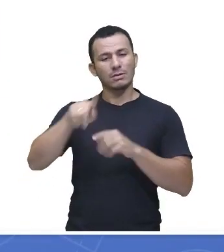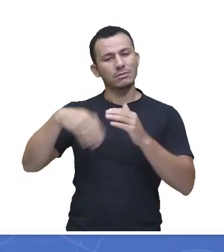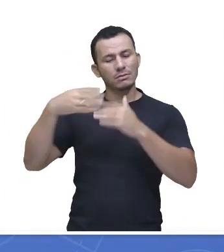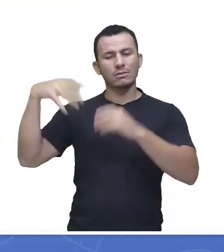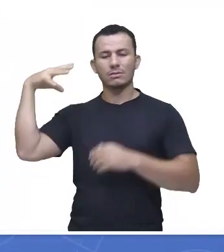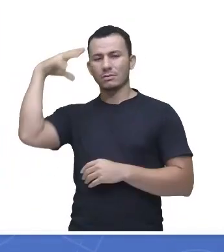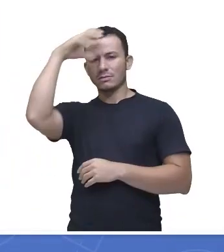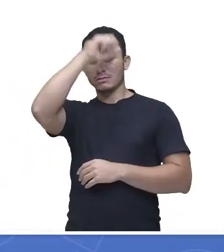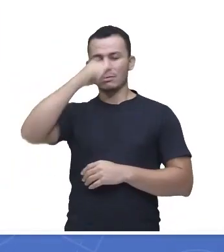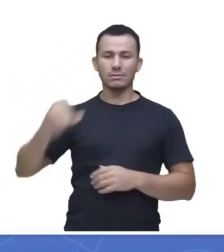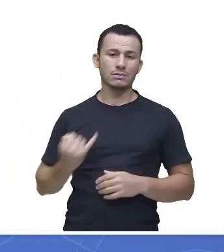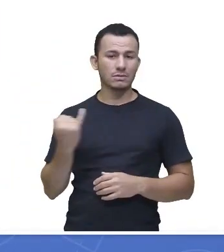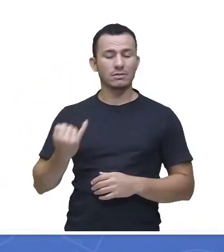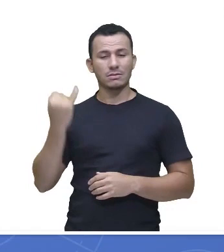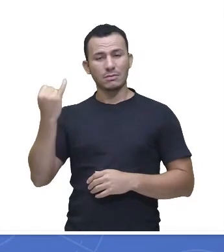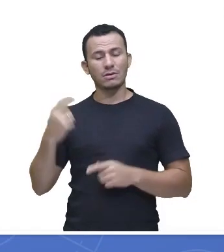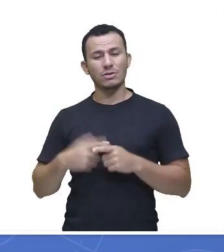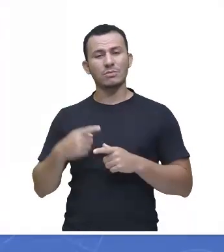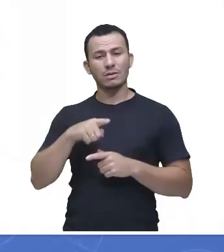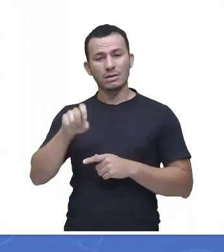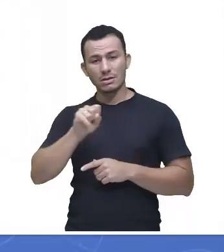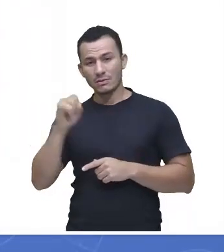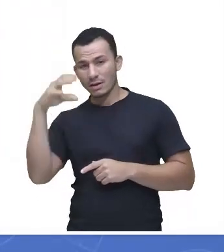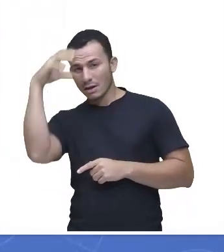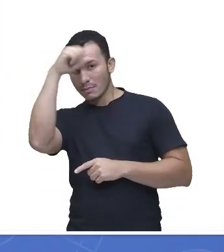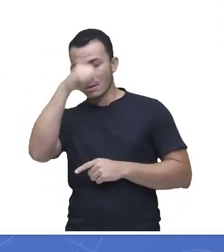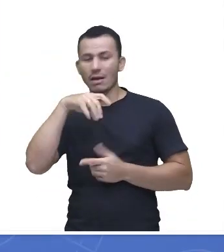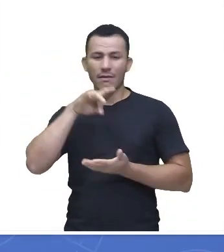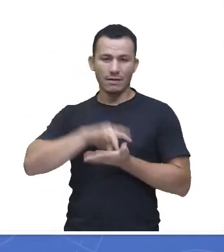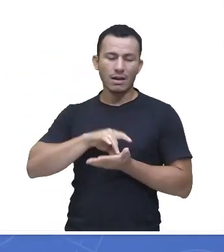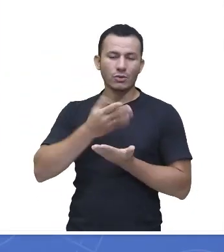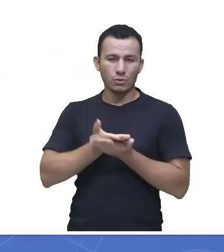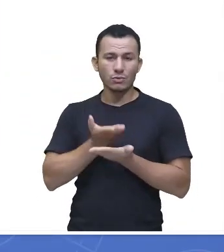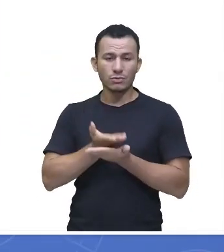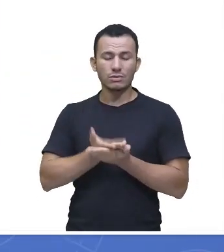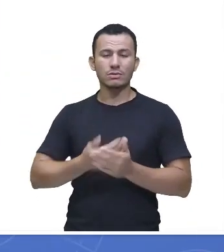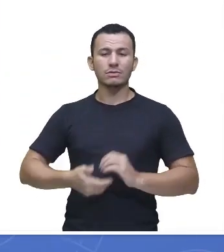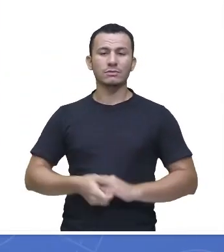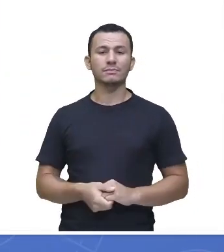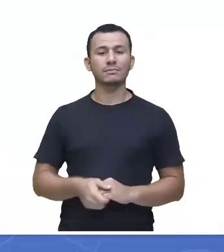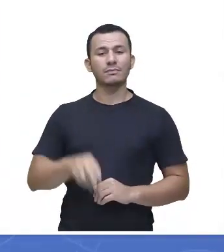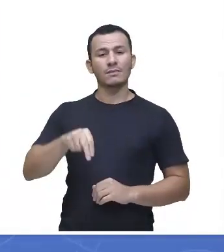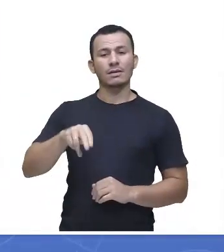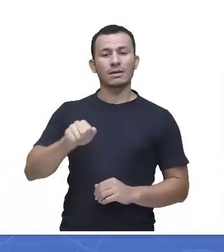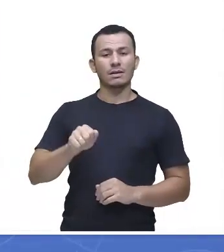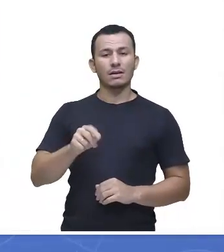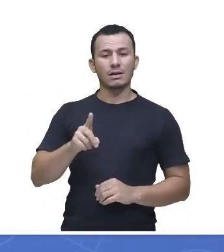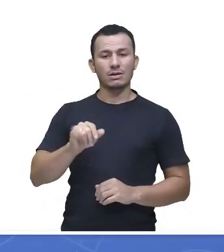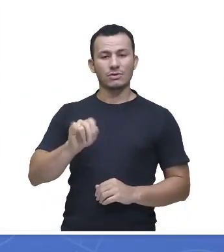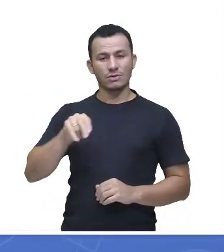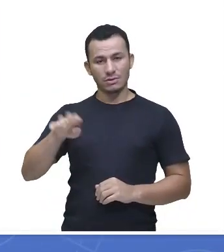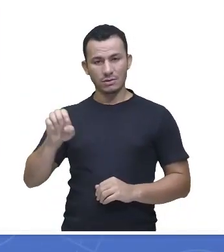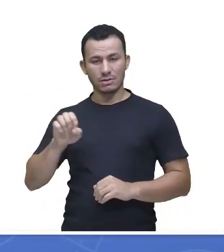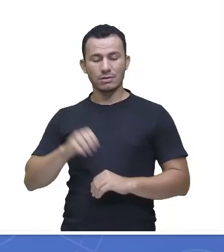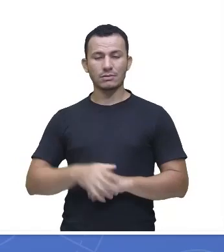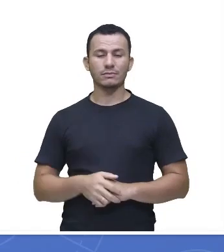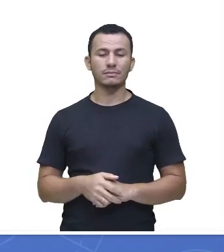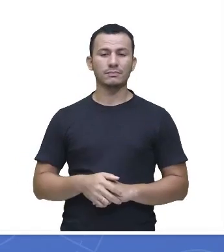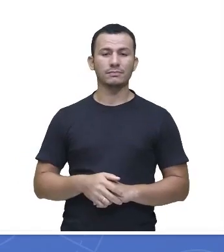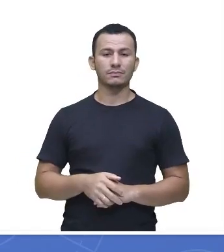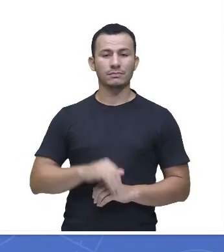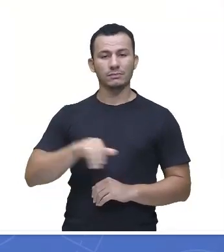tornando significativa, porque você só aprende quando realiza. Muito bem. A Nadine Cunha aí participando.